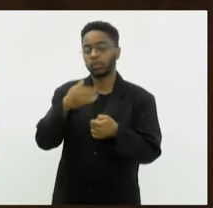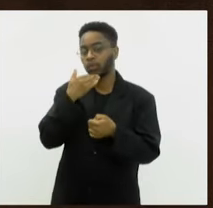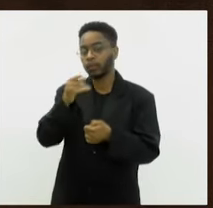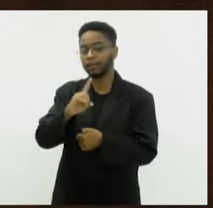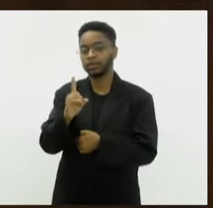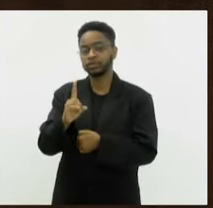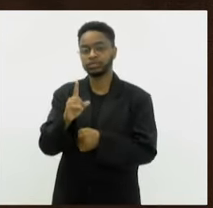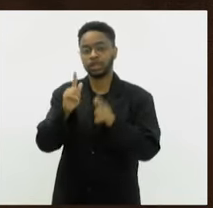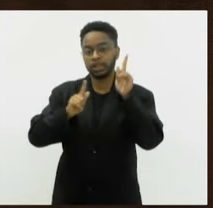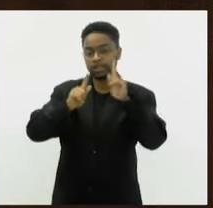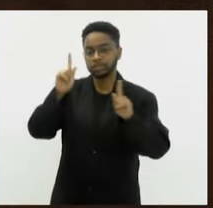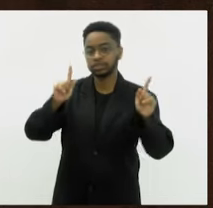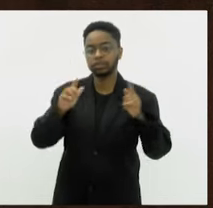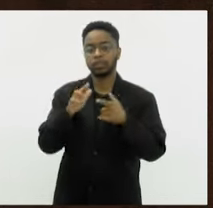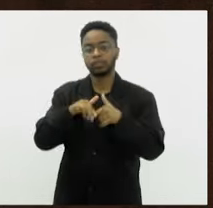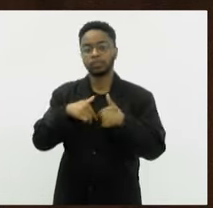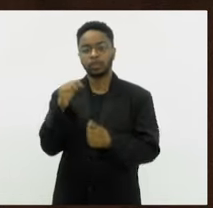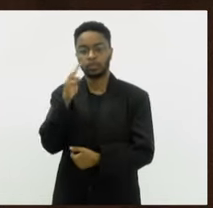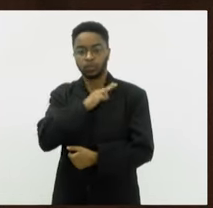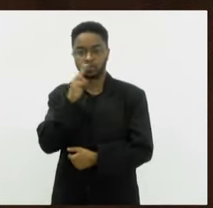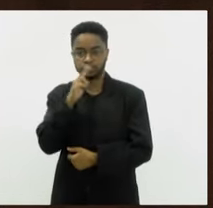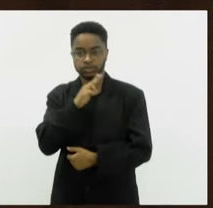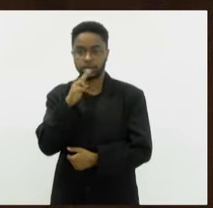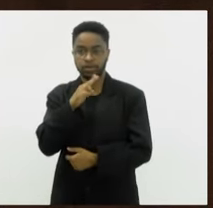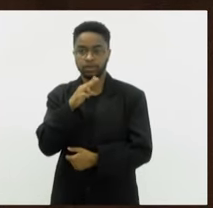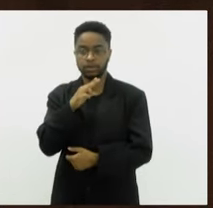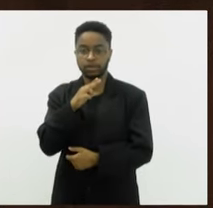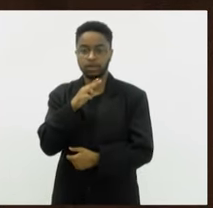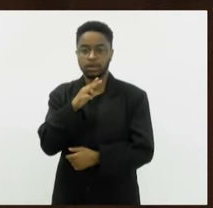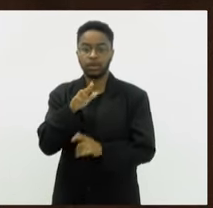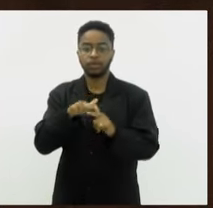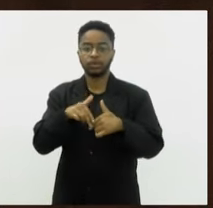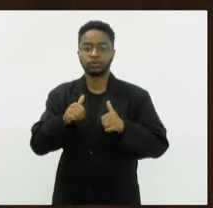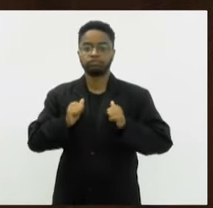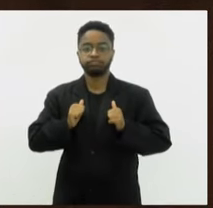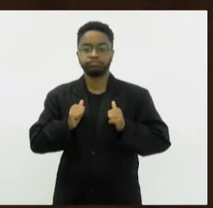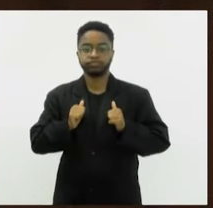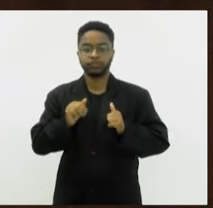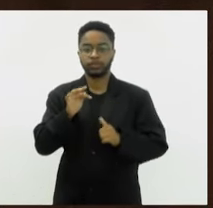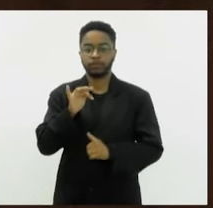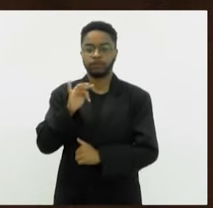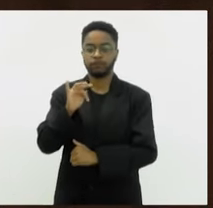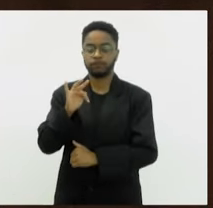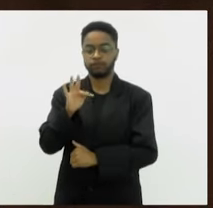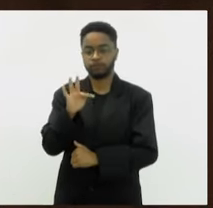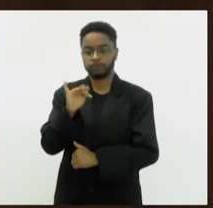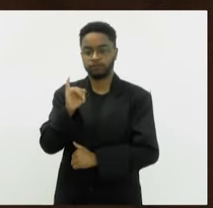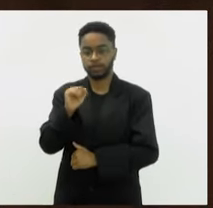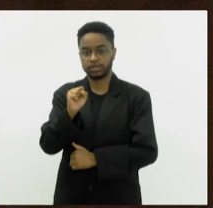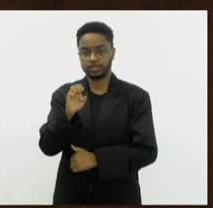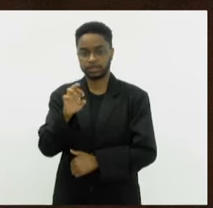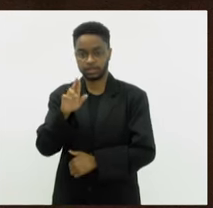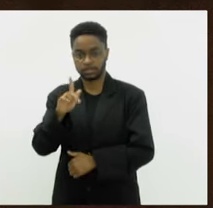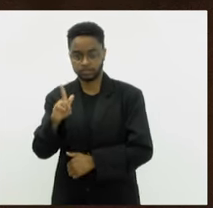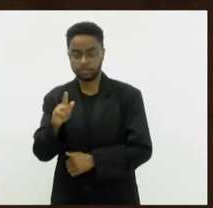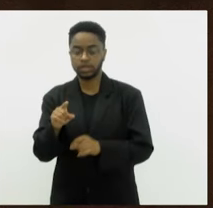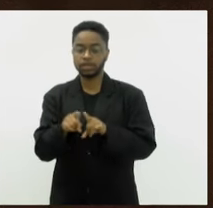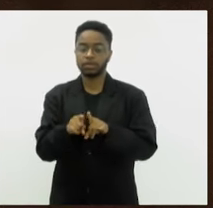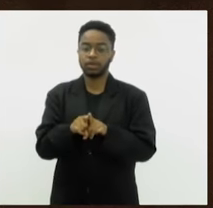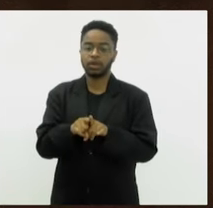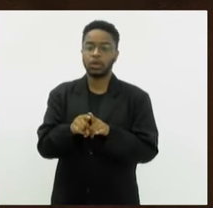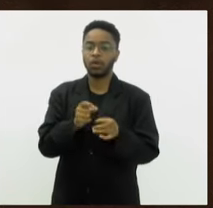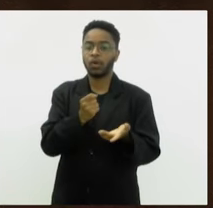por emergência provocada pela inércia da Fiserj, aquisição de bens